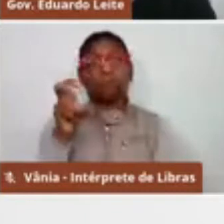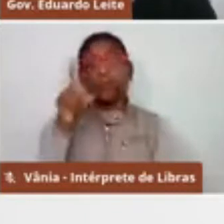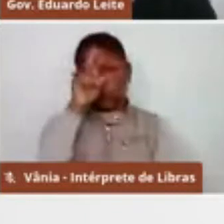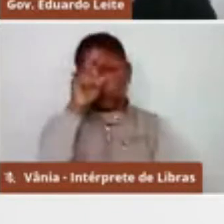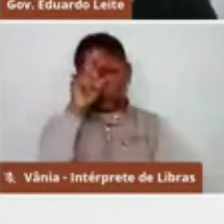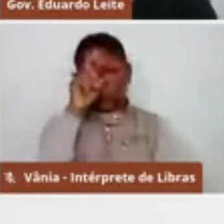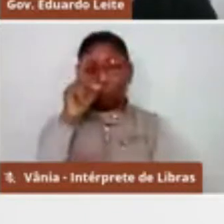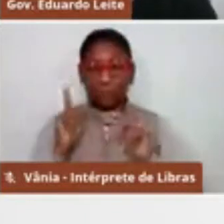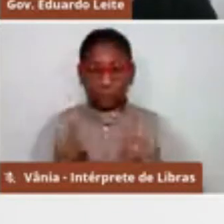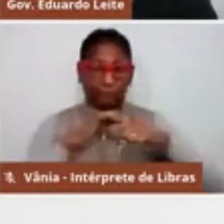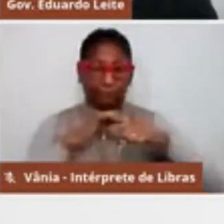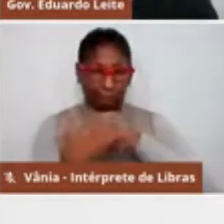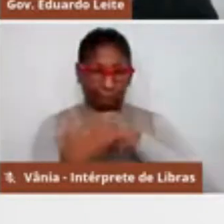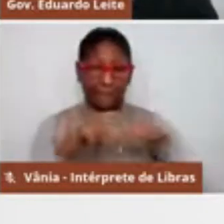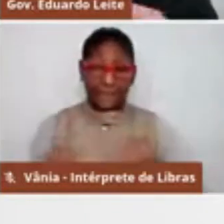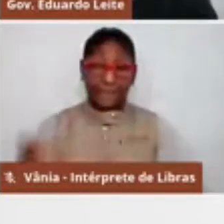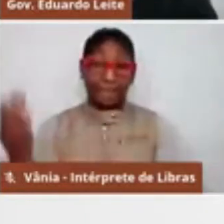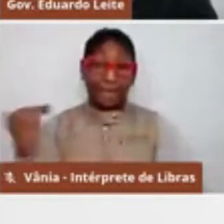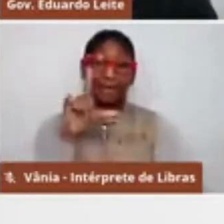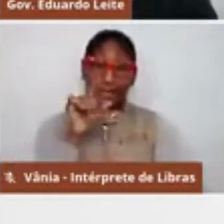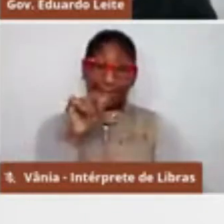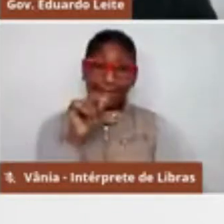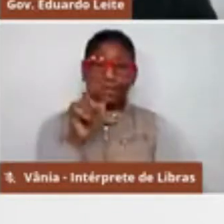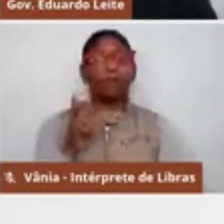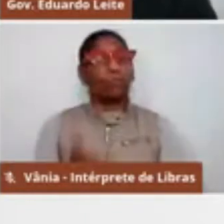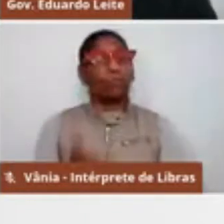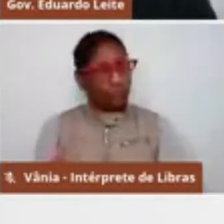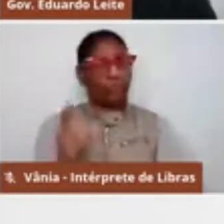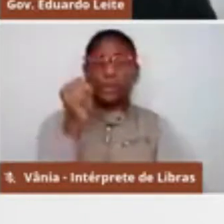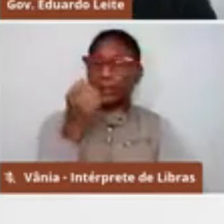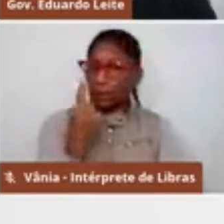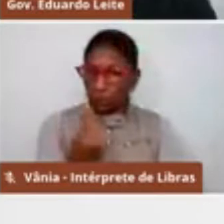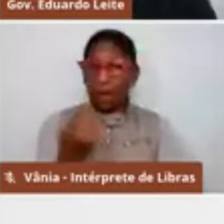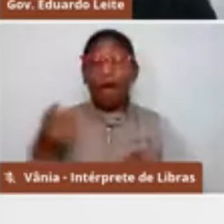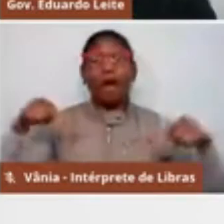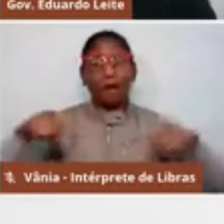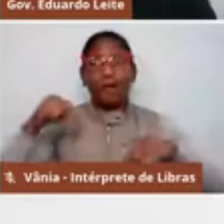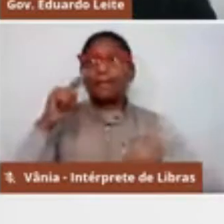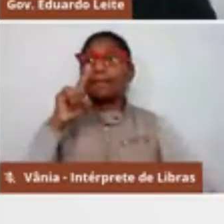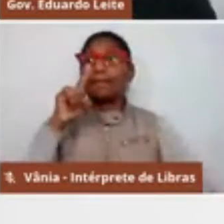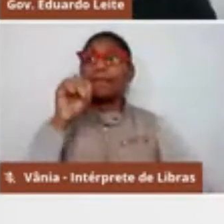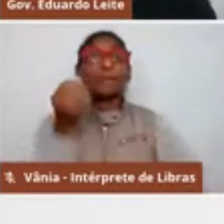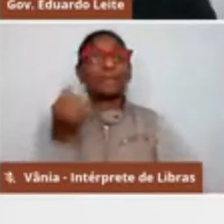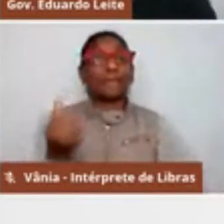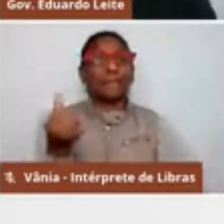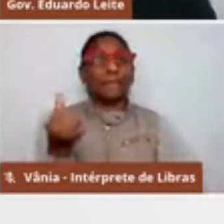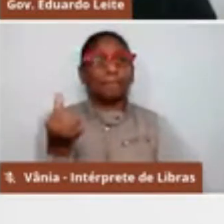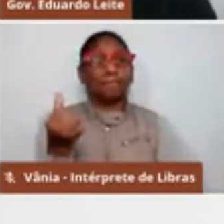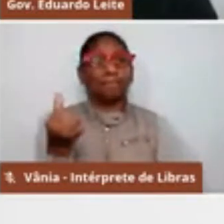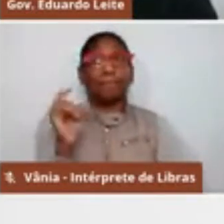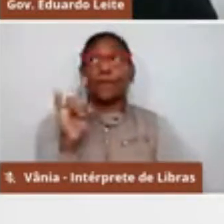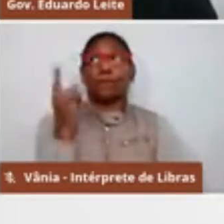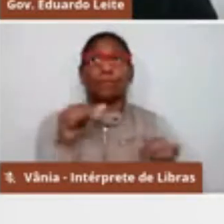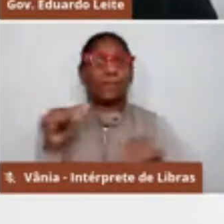semana 10, se manteve ao redor disso em 81 e foi a 106 hospitalizações nessa última semana.